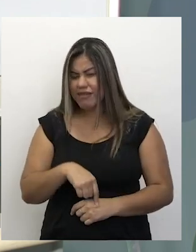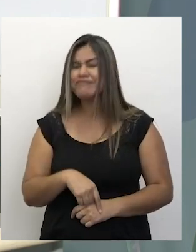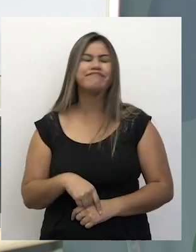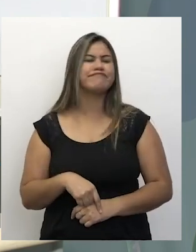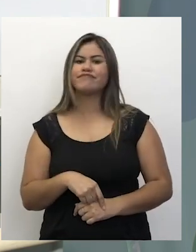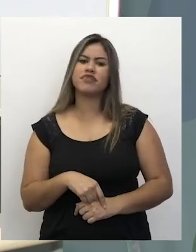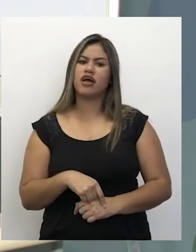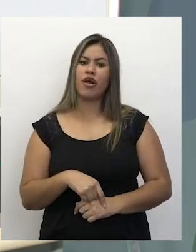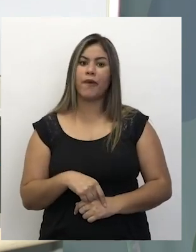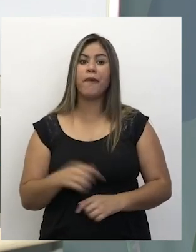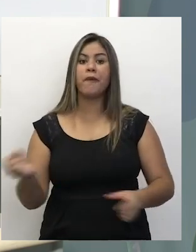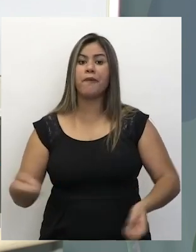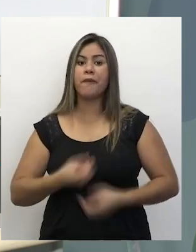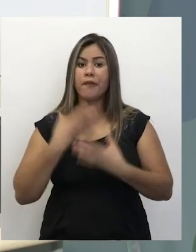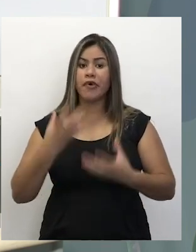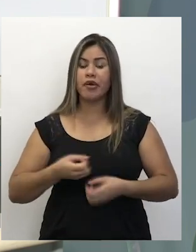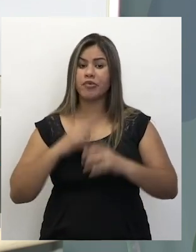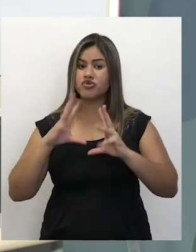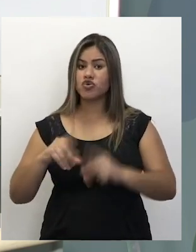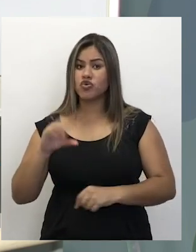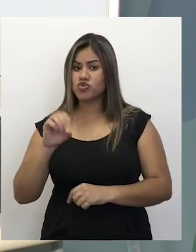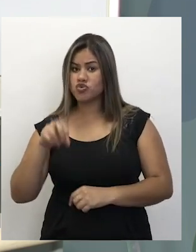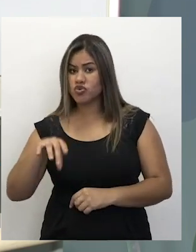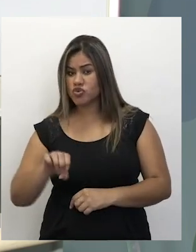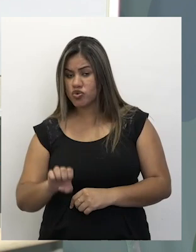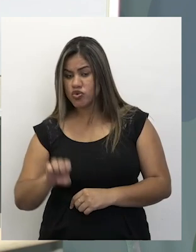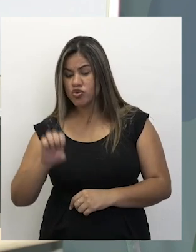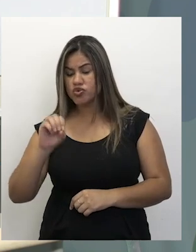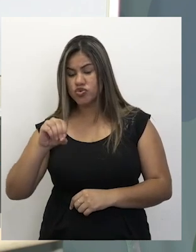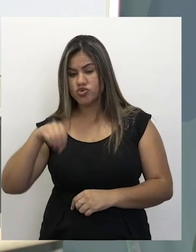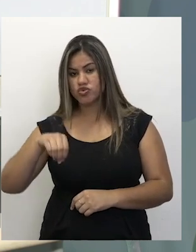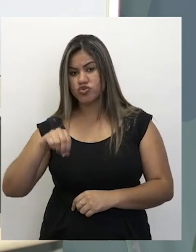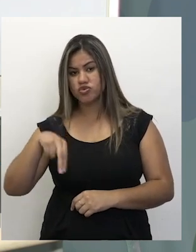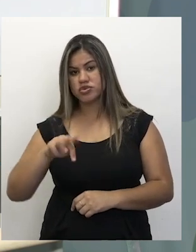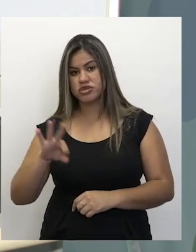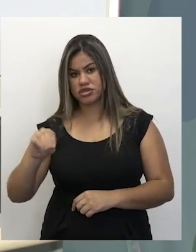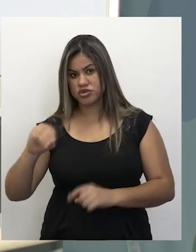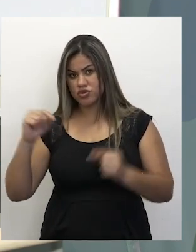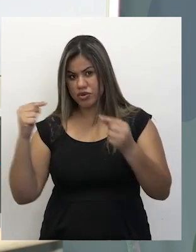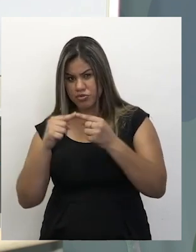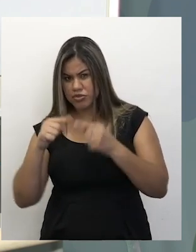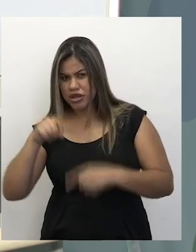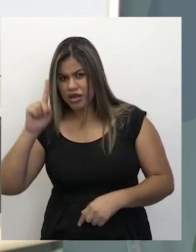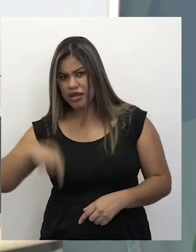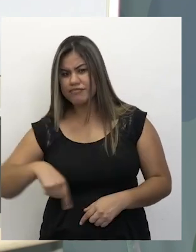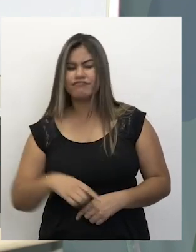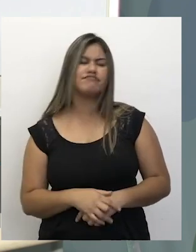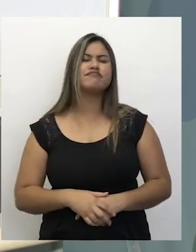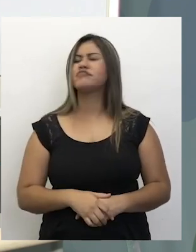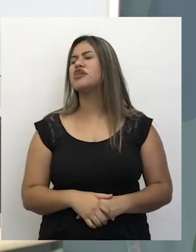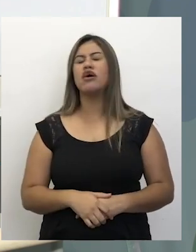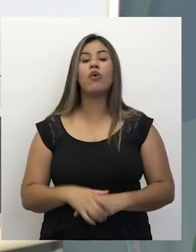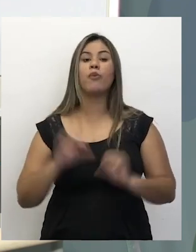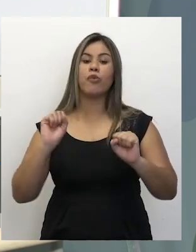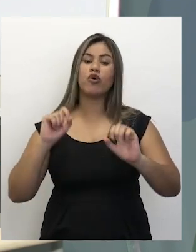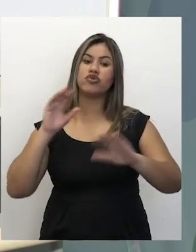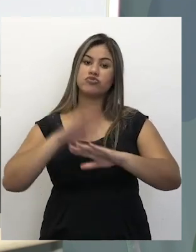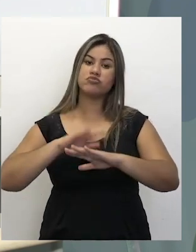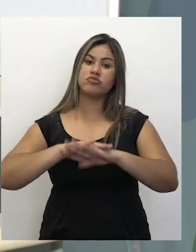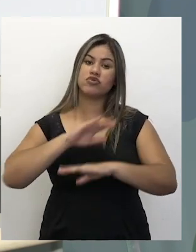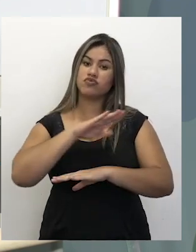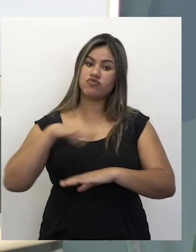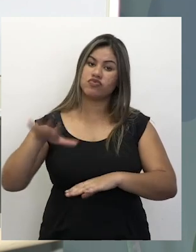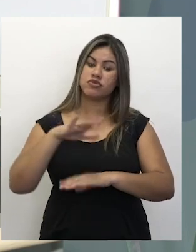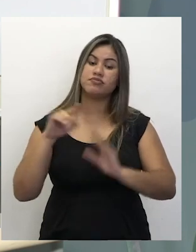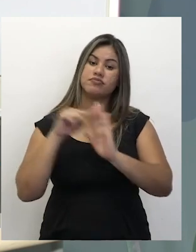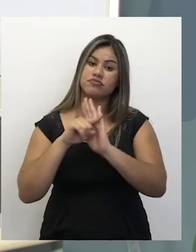este poema é assim então por isso nessa nesse momento caga e pesquise que outra chance pro meu existem existe a